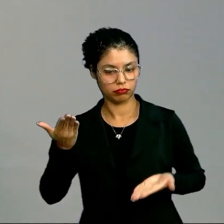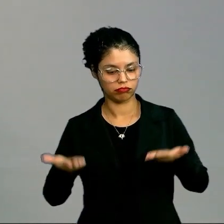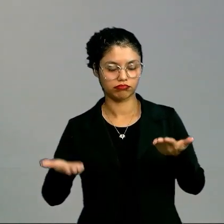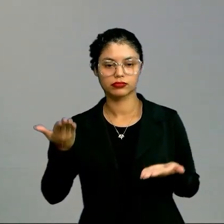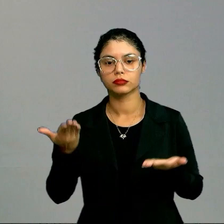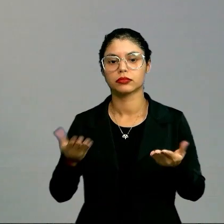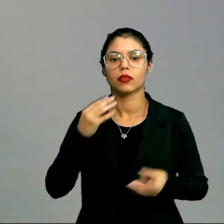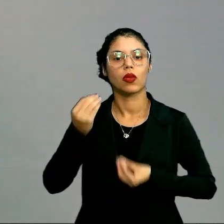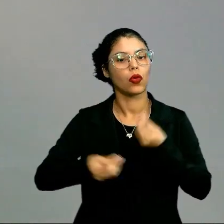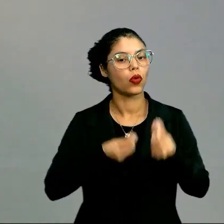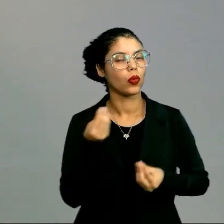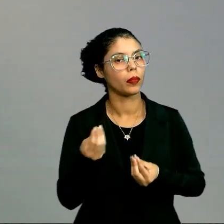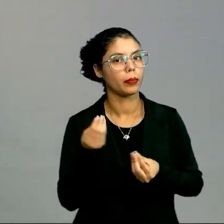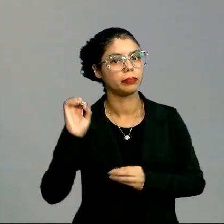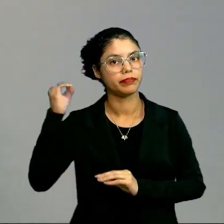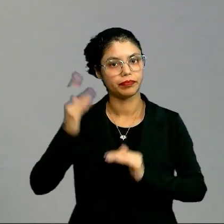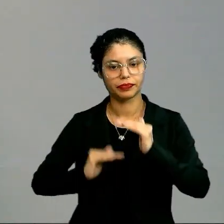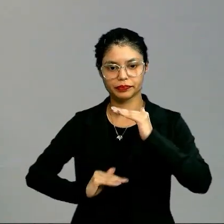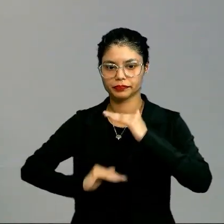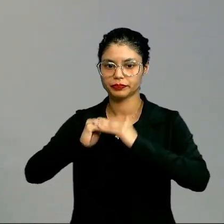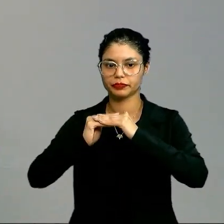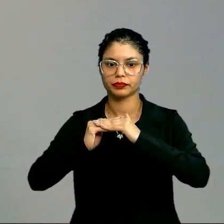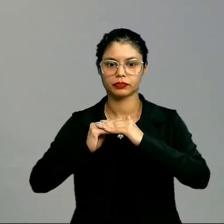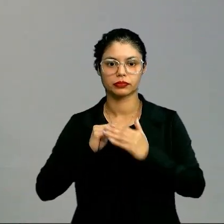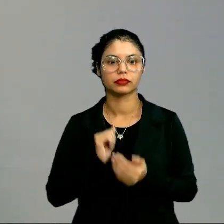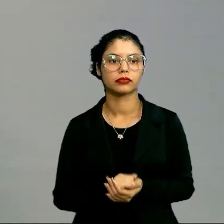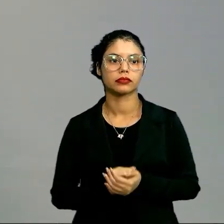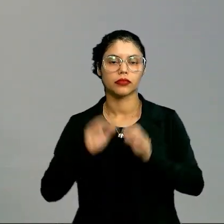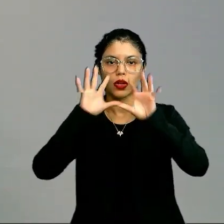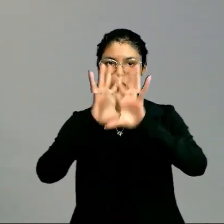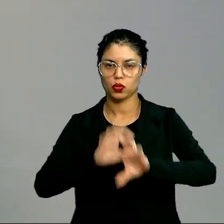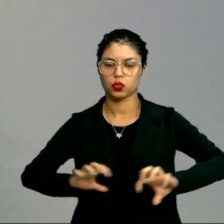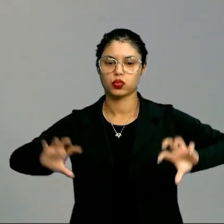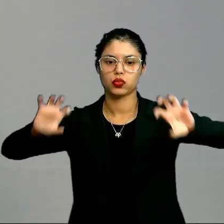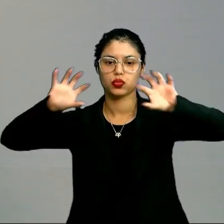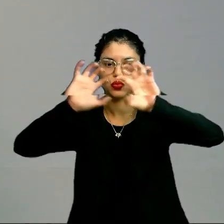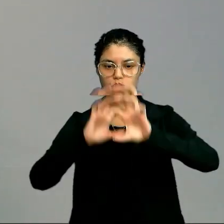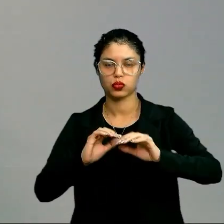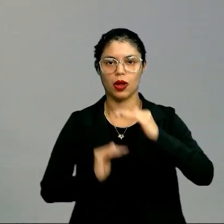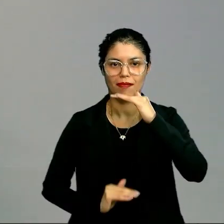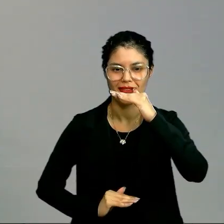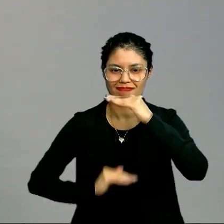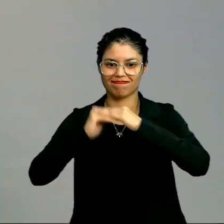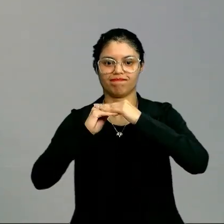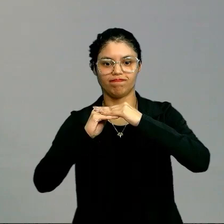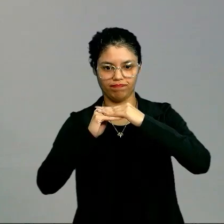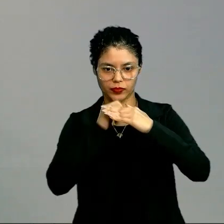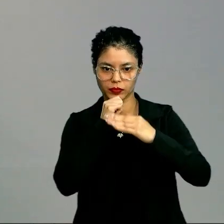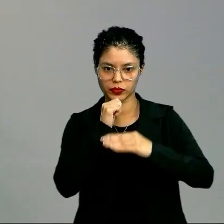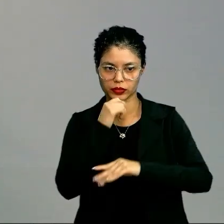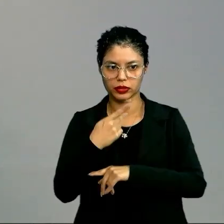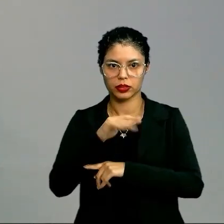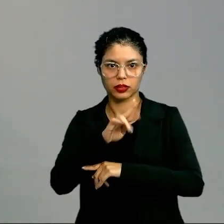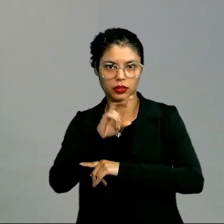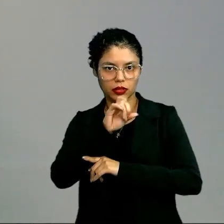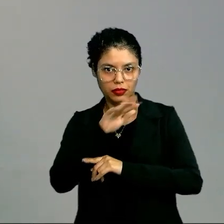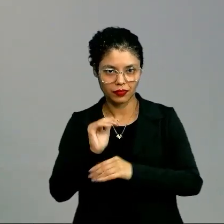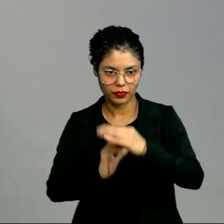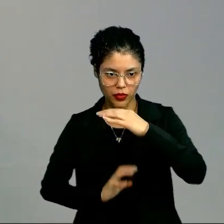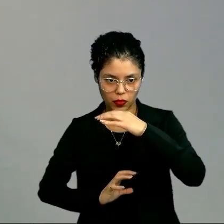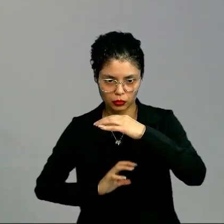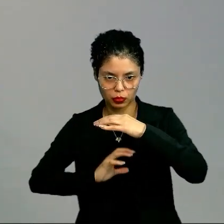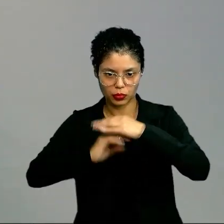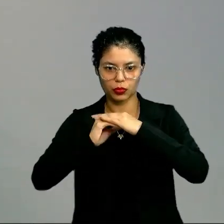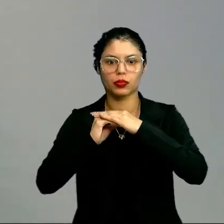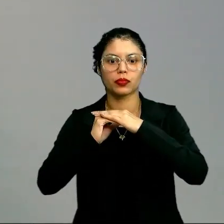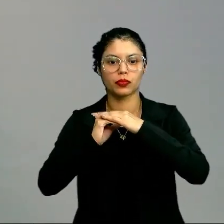que como que funciona a pressão? Nós estamos falando de substâncias gasosas, então quando eu falo de pressão, a pressão ela comprime, não